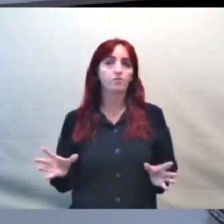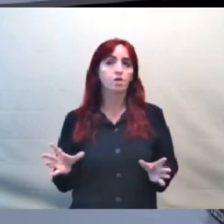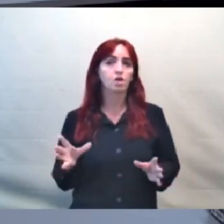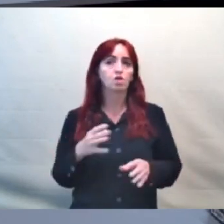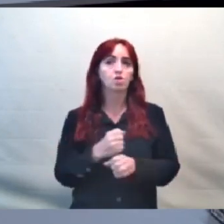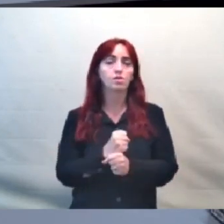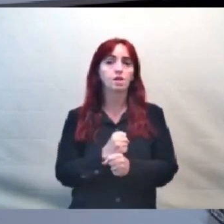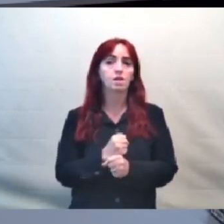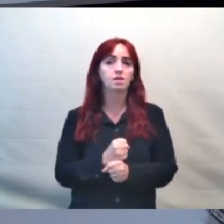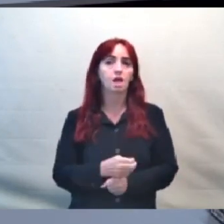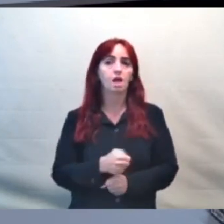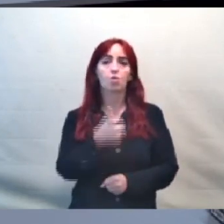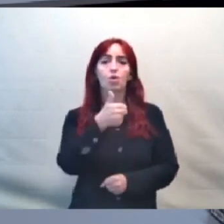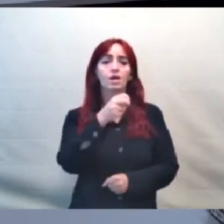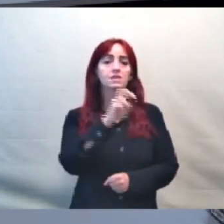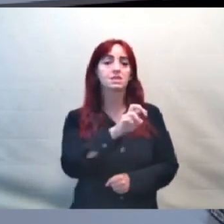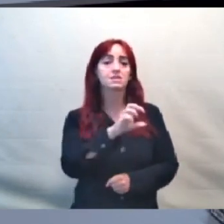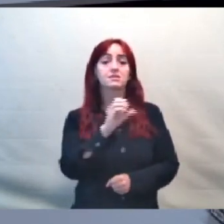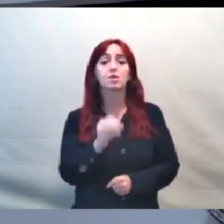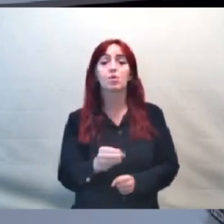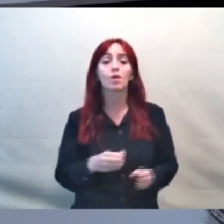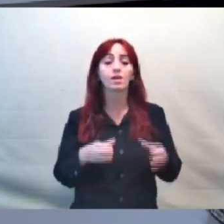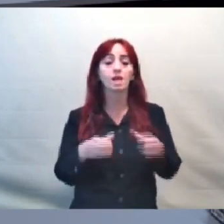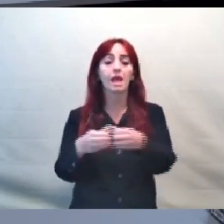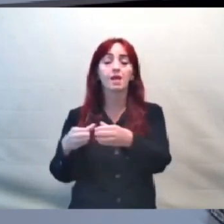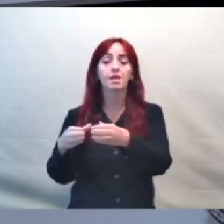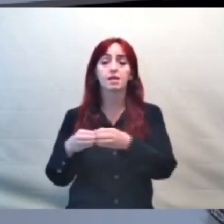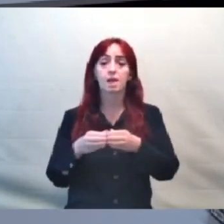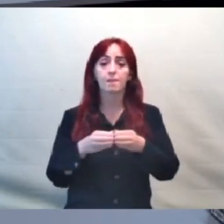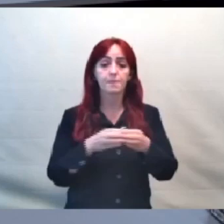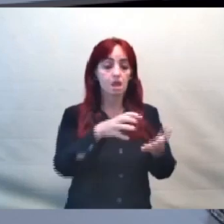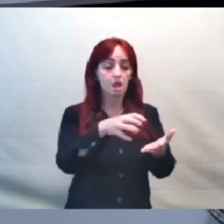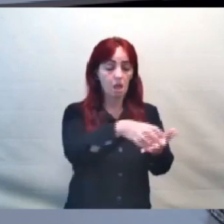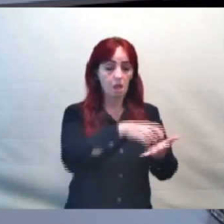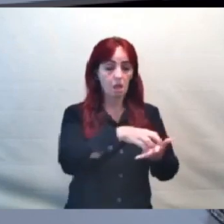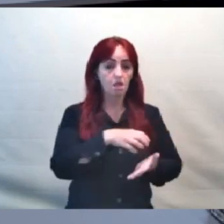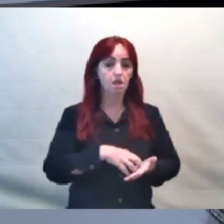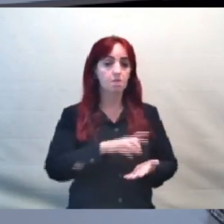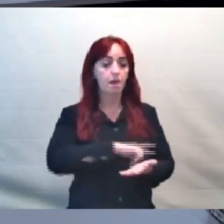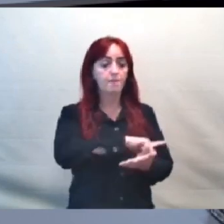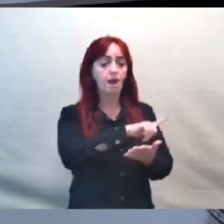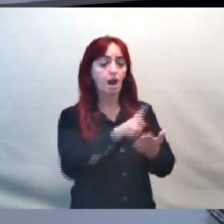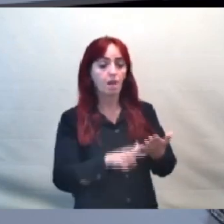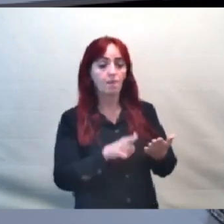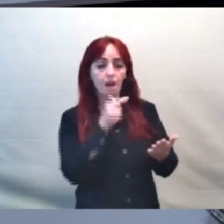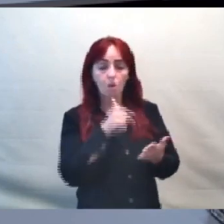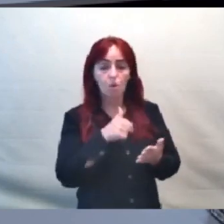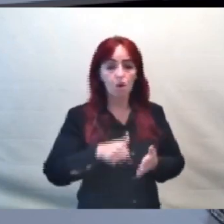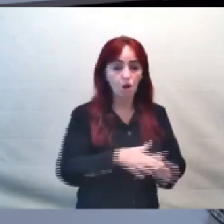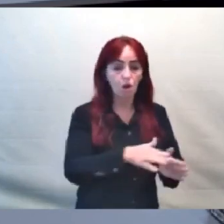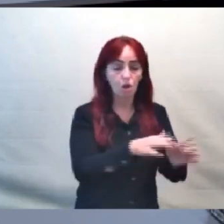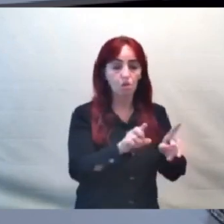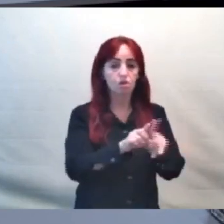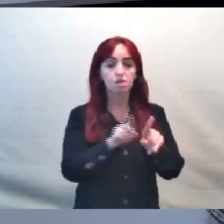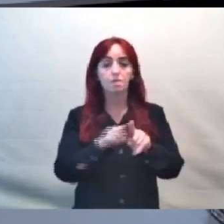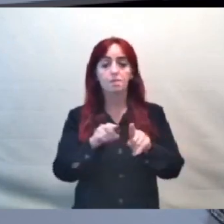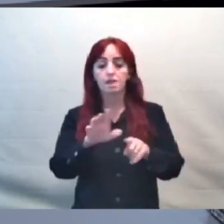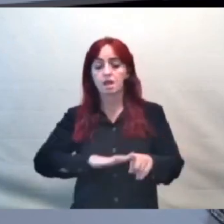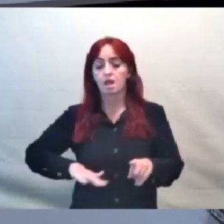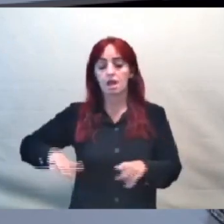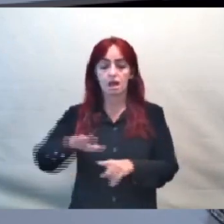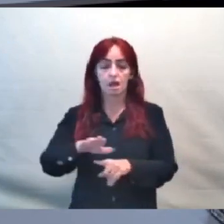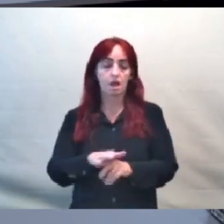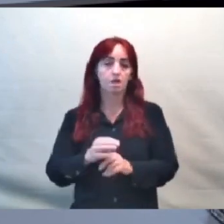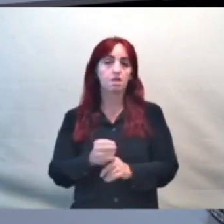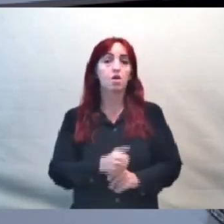quase 50 equipes para empenho de limpeza de córregos e áreas públicas. Ficamos, por exemplo, quase 30 dias no córrego